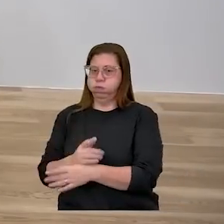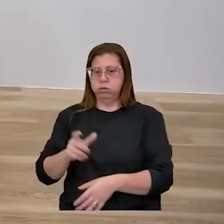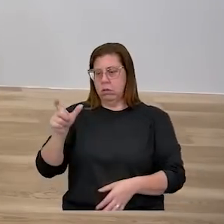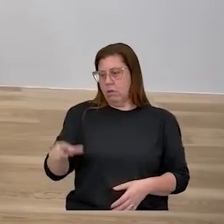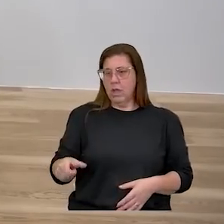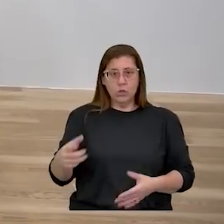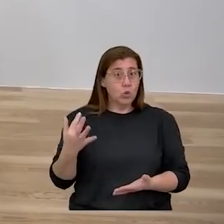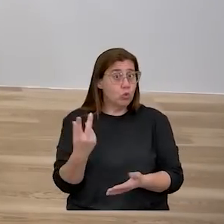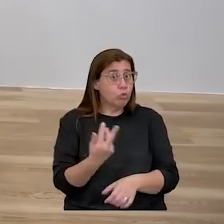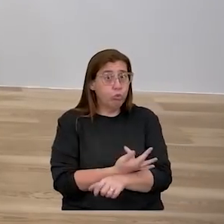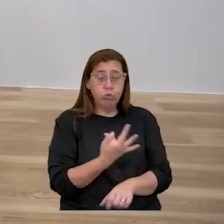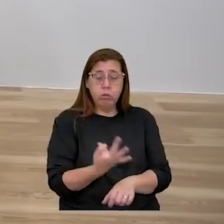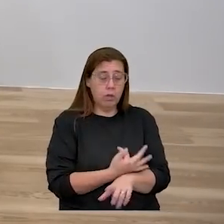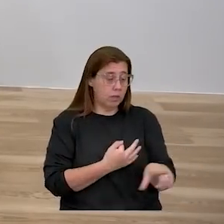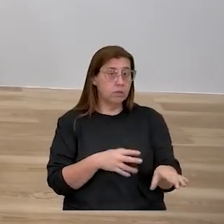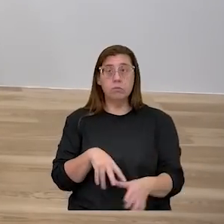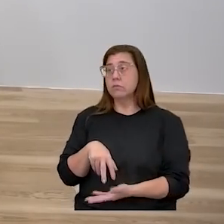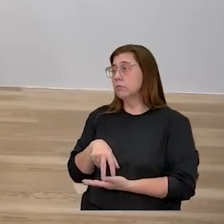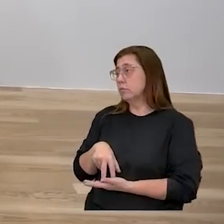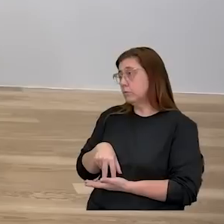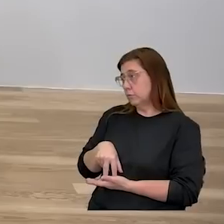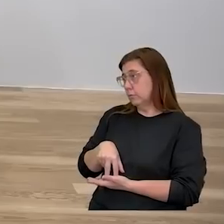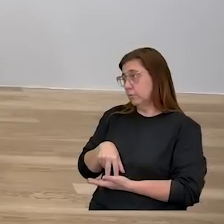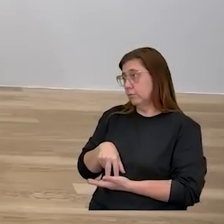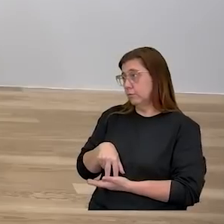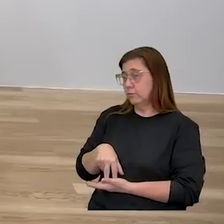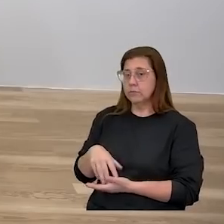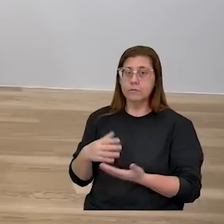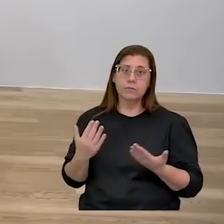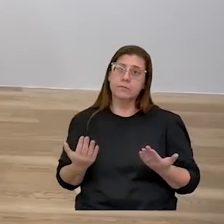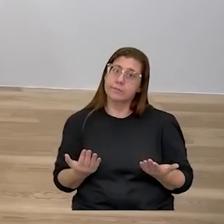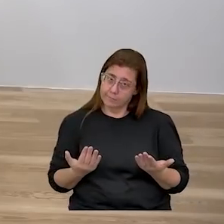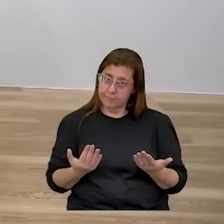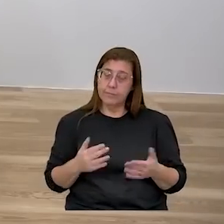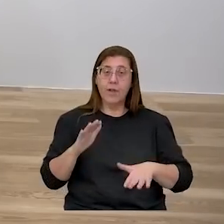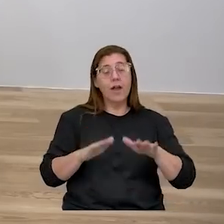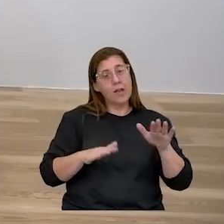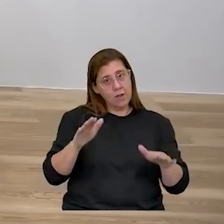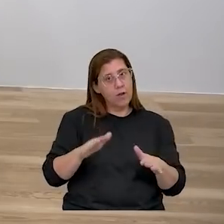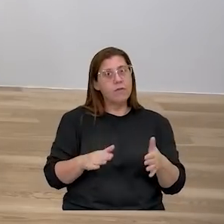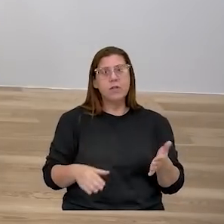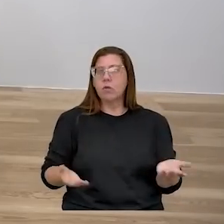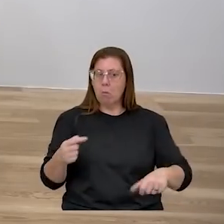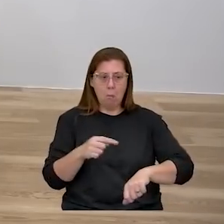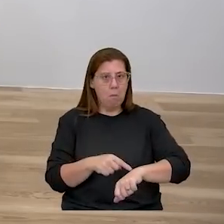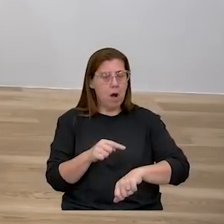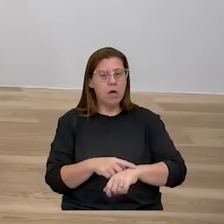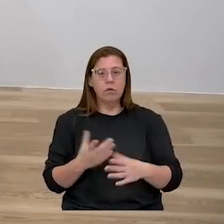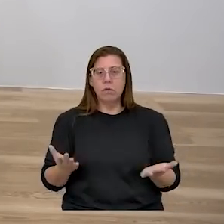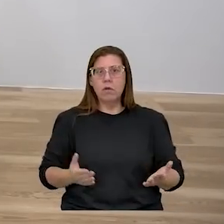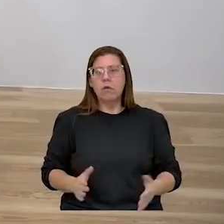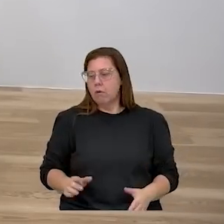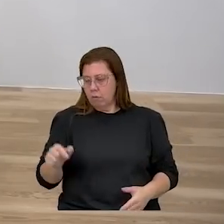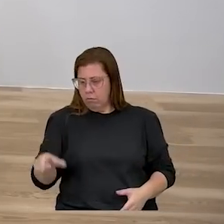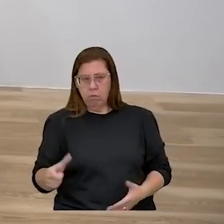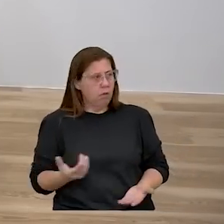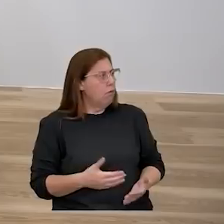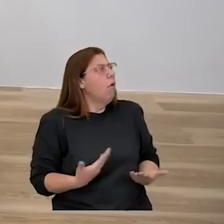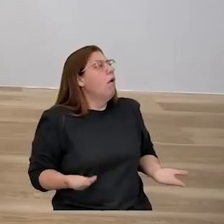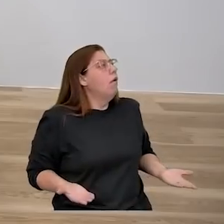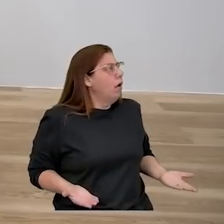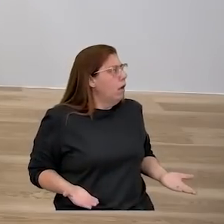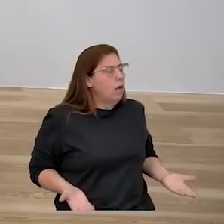pensar no tempo. Quanto tempo eu tenho para expor os meus argumentos, expor aí as opiniões, os